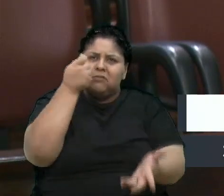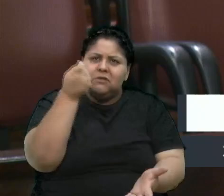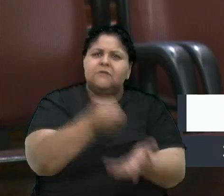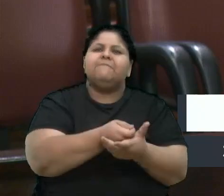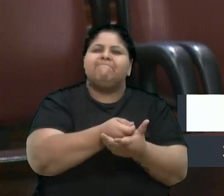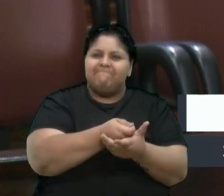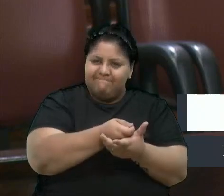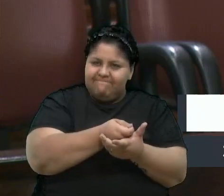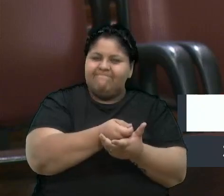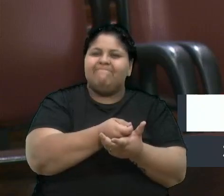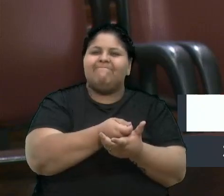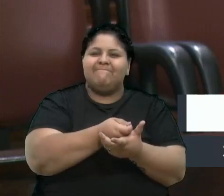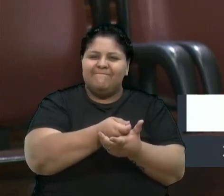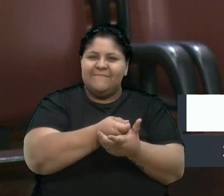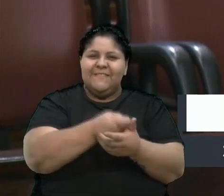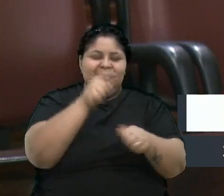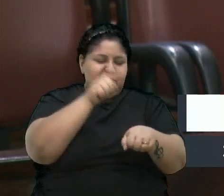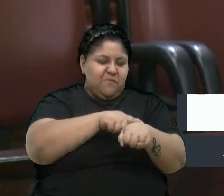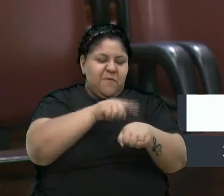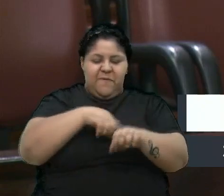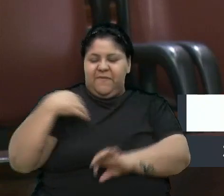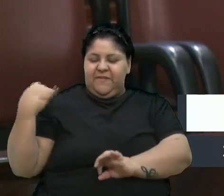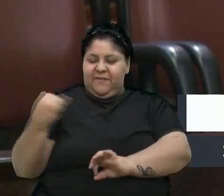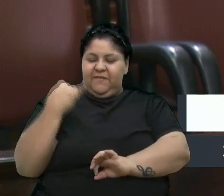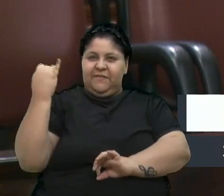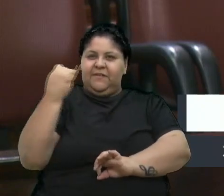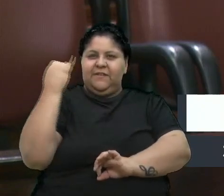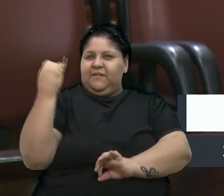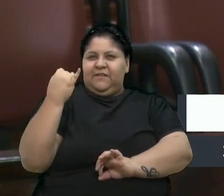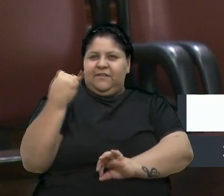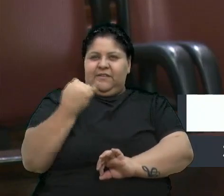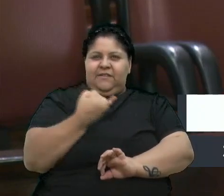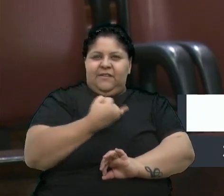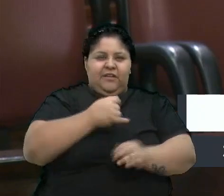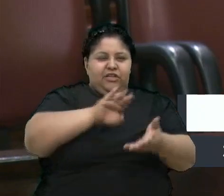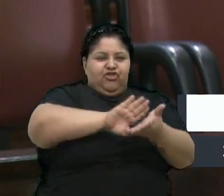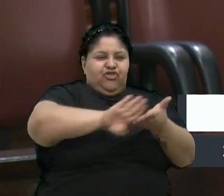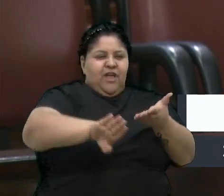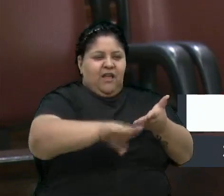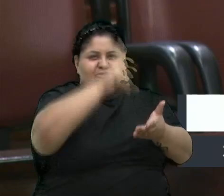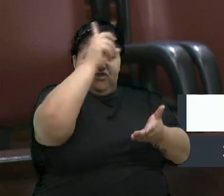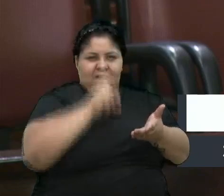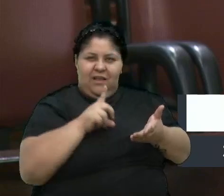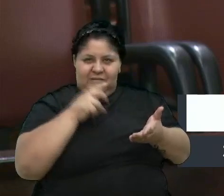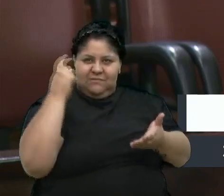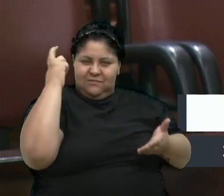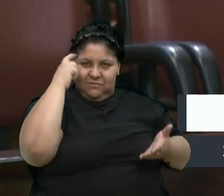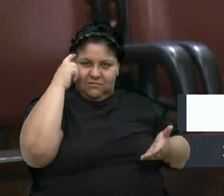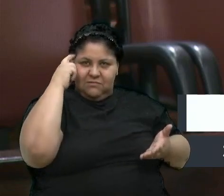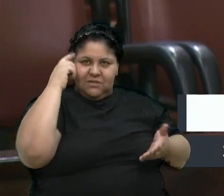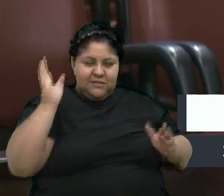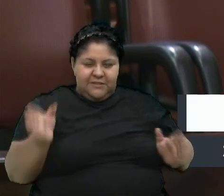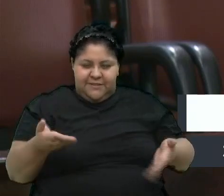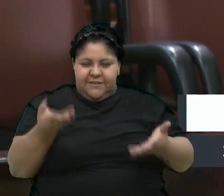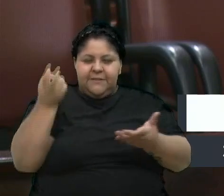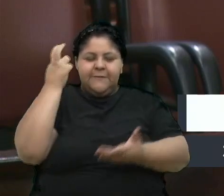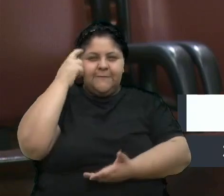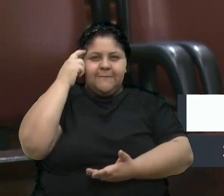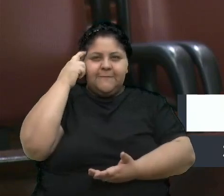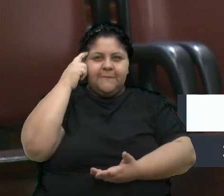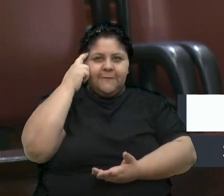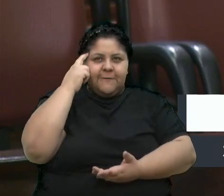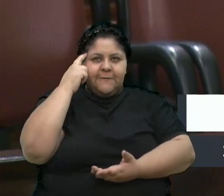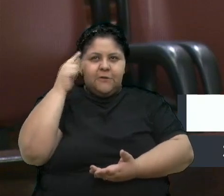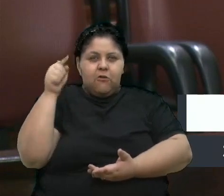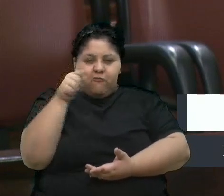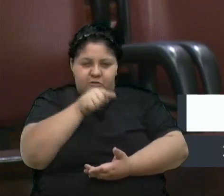Em momentos importantes aqui que estavam sendo retirados direitos da cultura, né? De incentivo à cultura, você estava aqui presente,